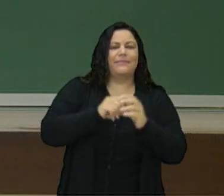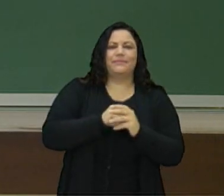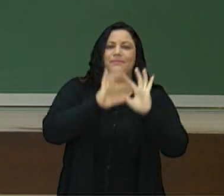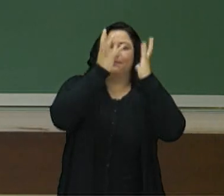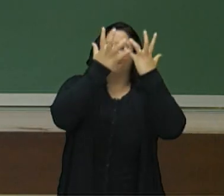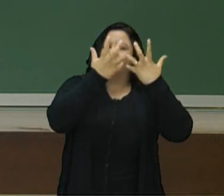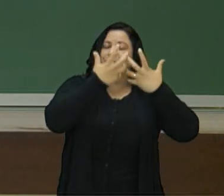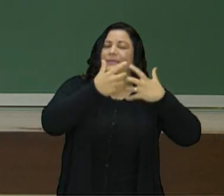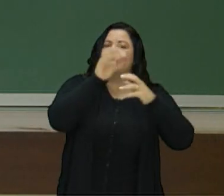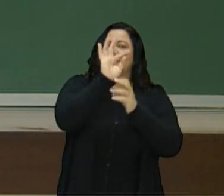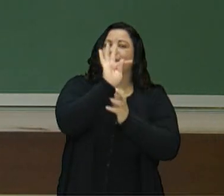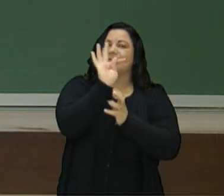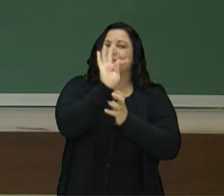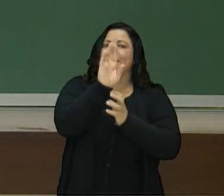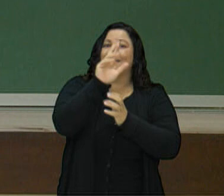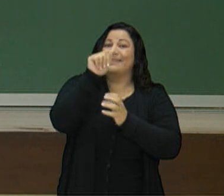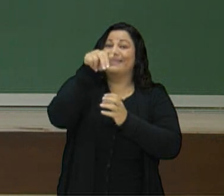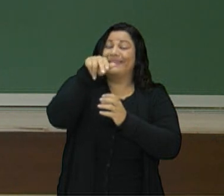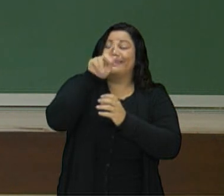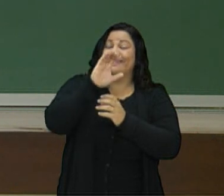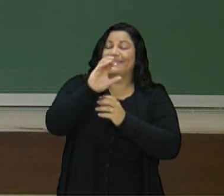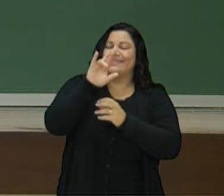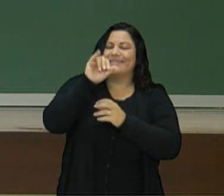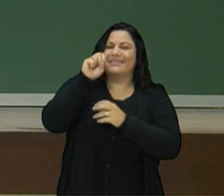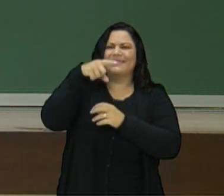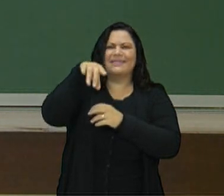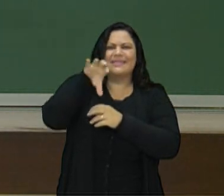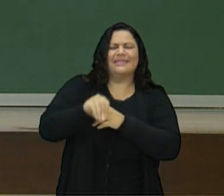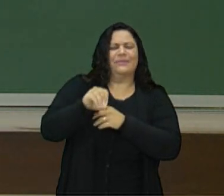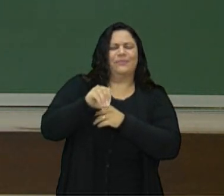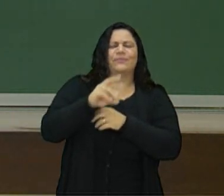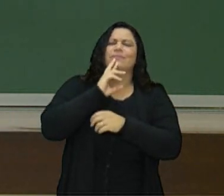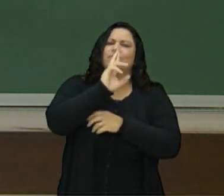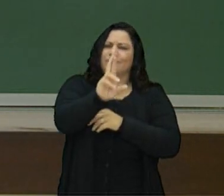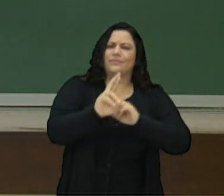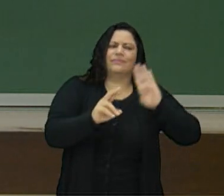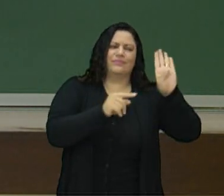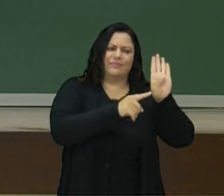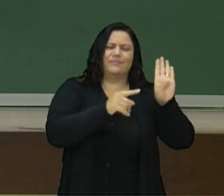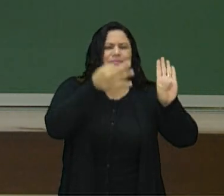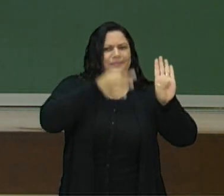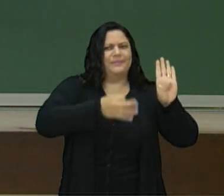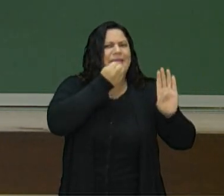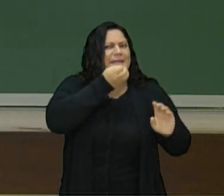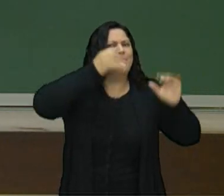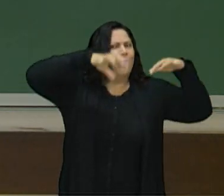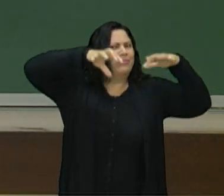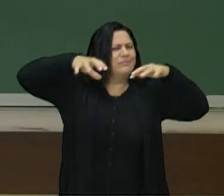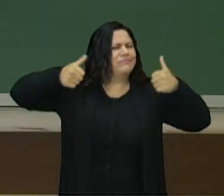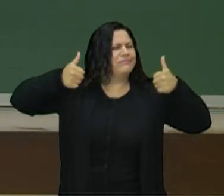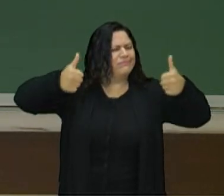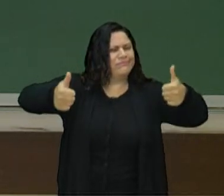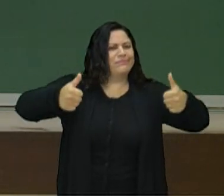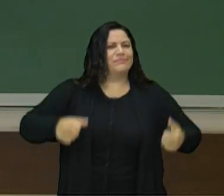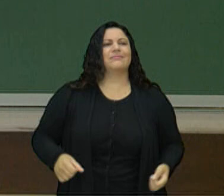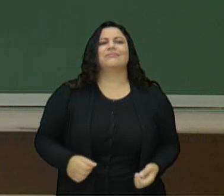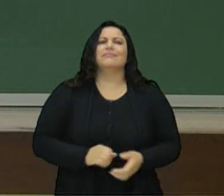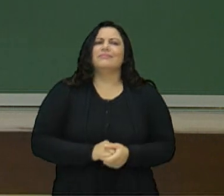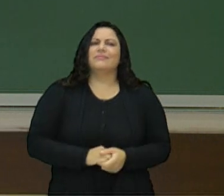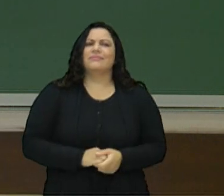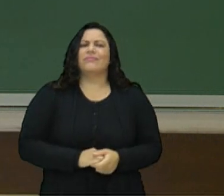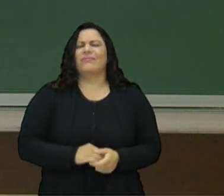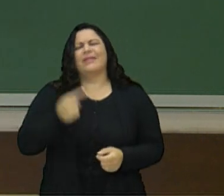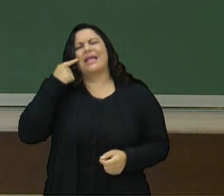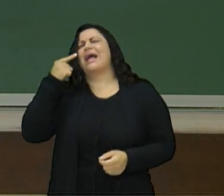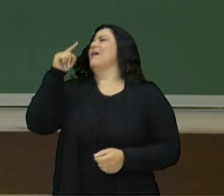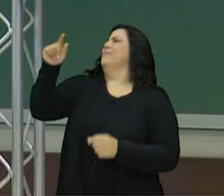letra B. De que bom que está chovendo. Seguindo, multiplicando. Lembra dessa imagem? Que eu falei, poxa, eu preferia muito mais aqui um indígena, um negro,